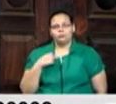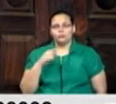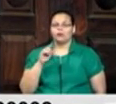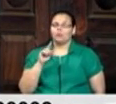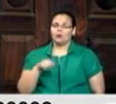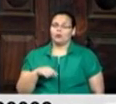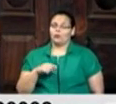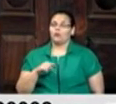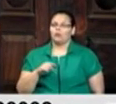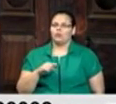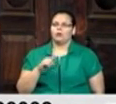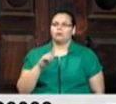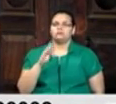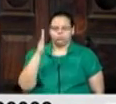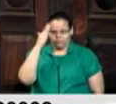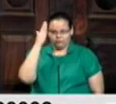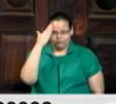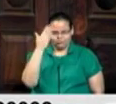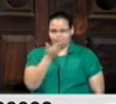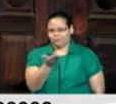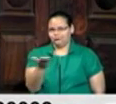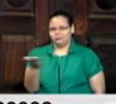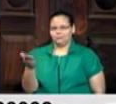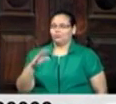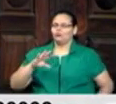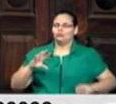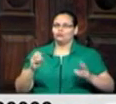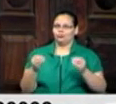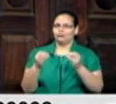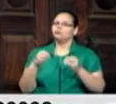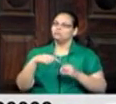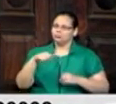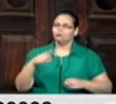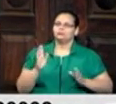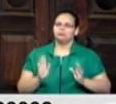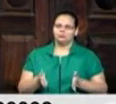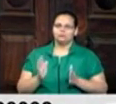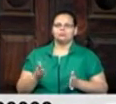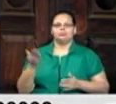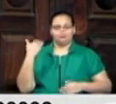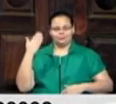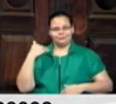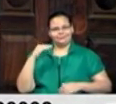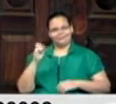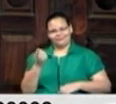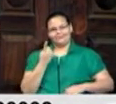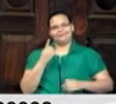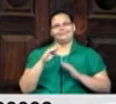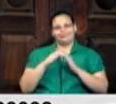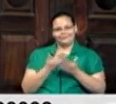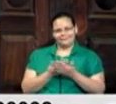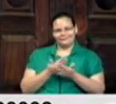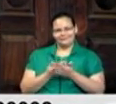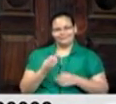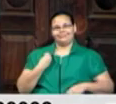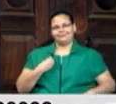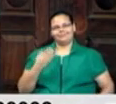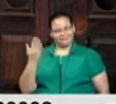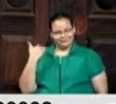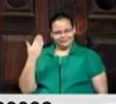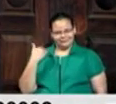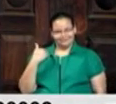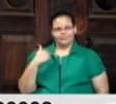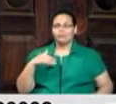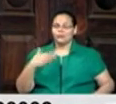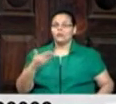Isso aí é fato sabido por todos nós que já passamos num banco escolar em alguma fase de nossas vidas.